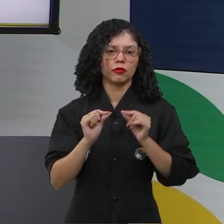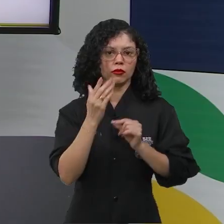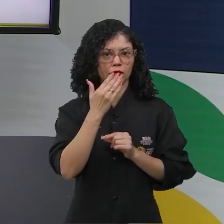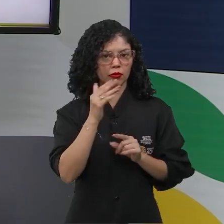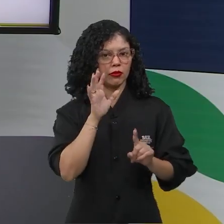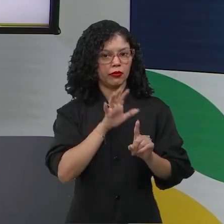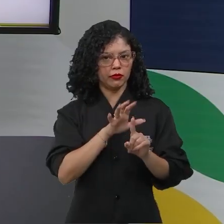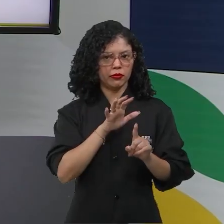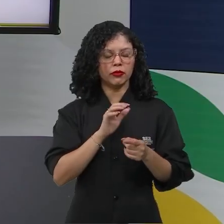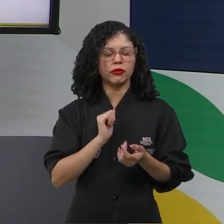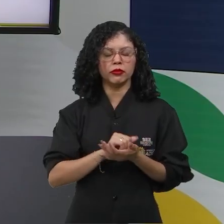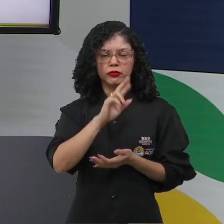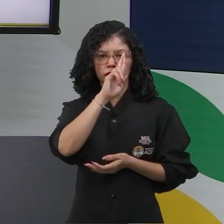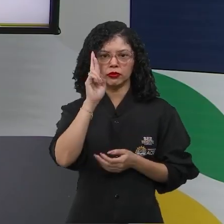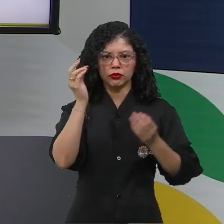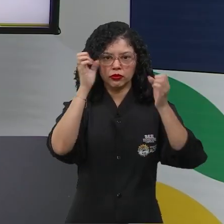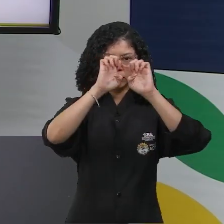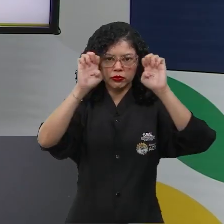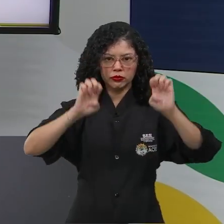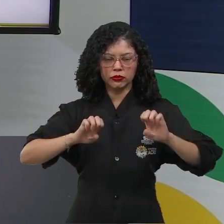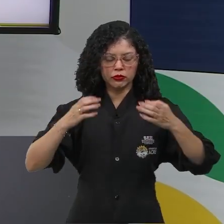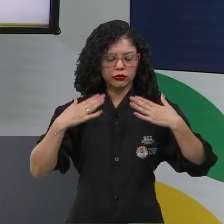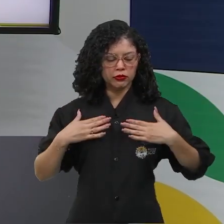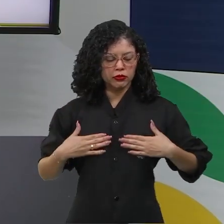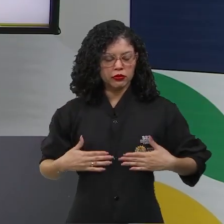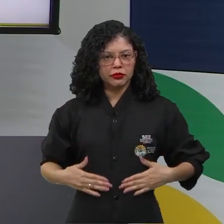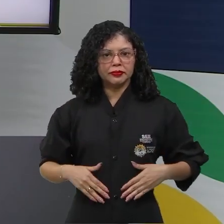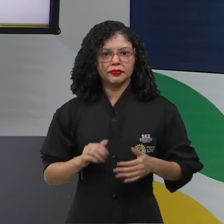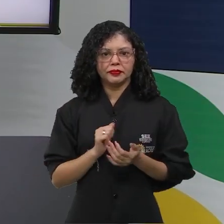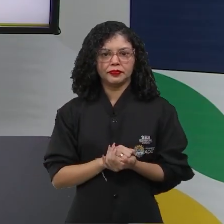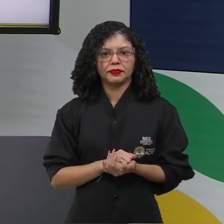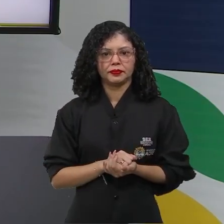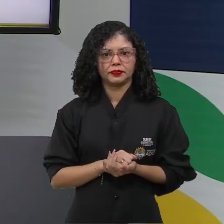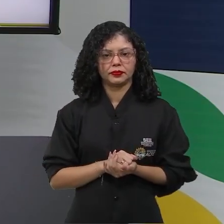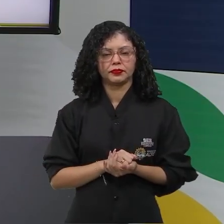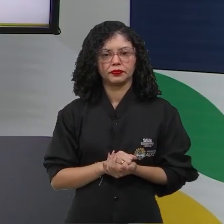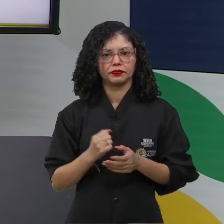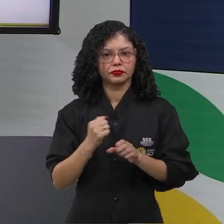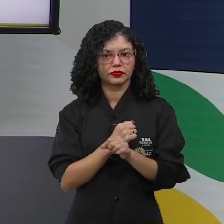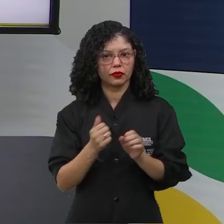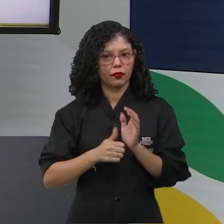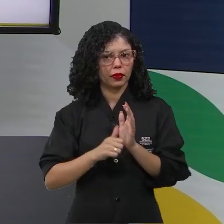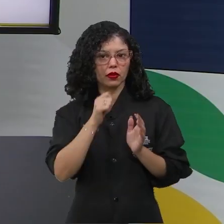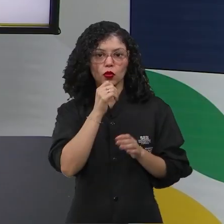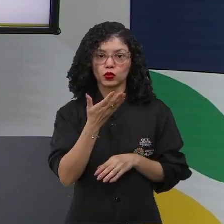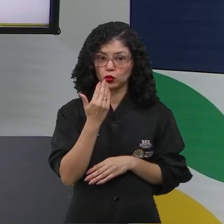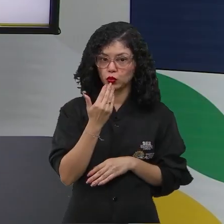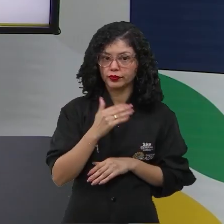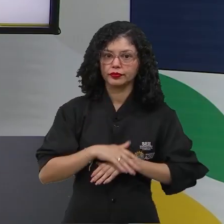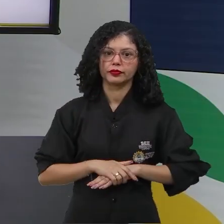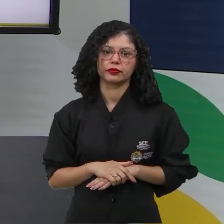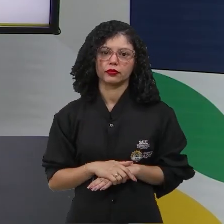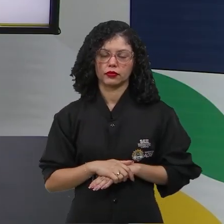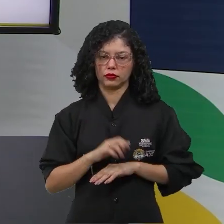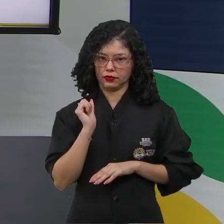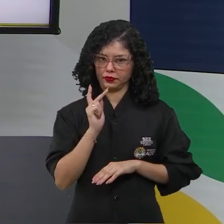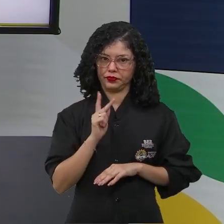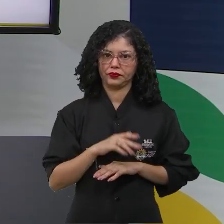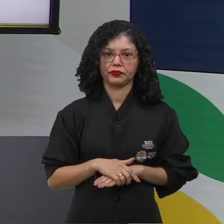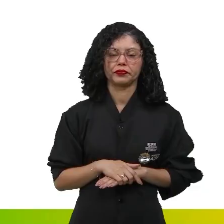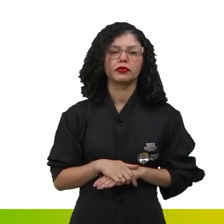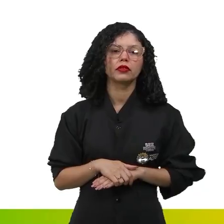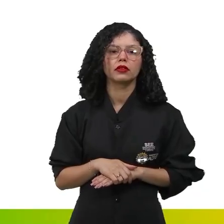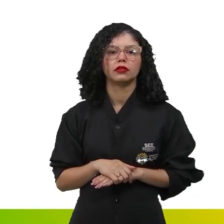come influencia na sua estrutura corporal e aquela imagem vai ser a identidade construída com base na alimentação. Ok?